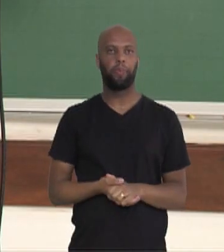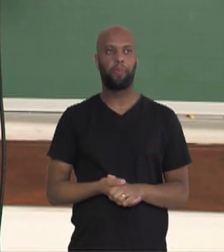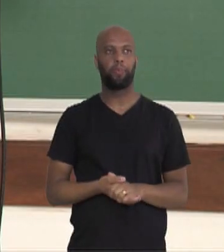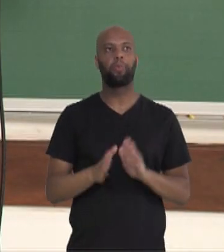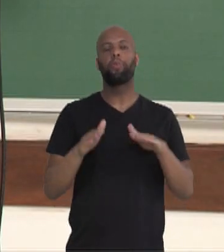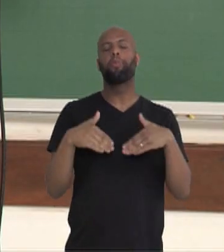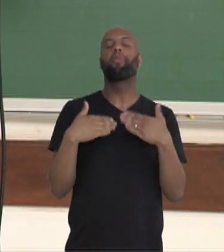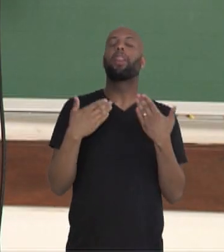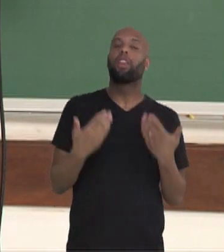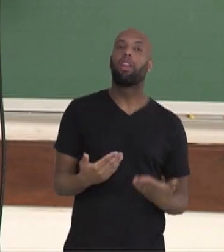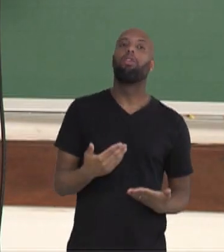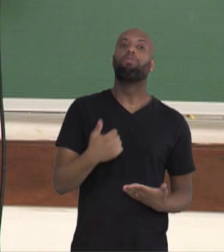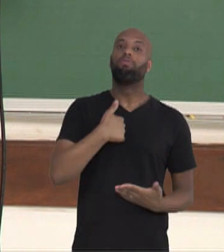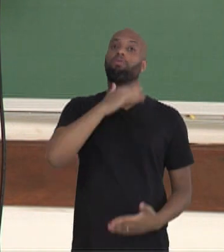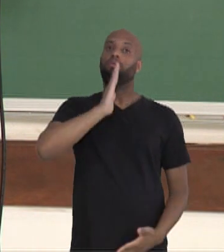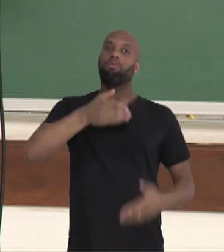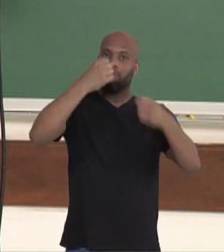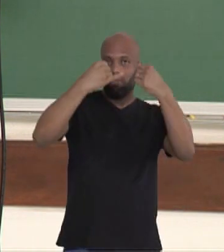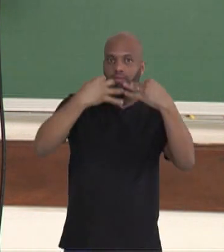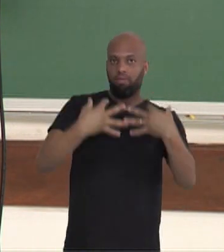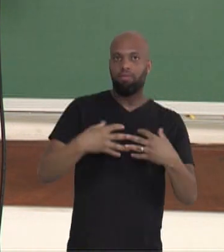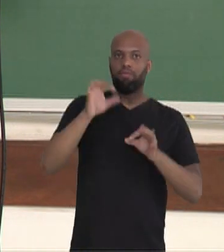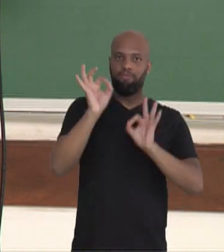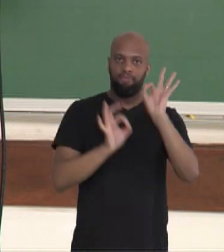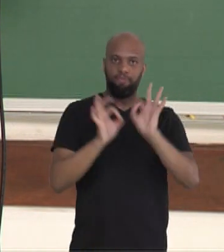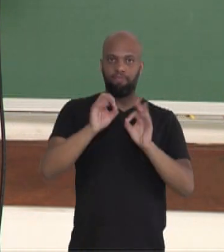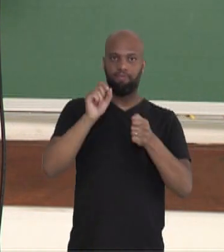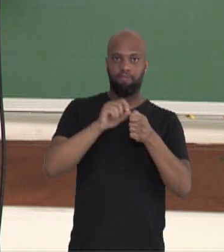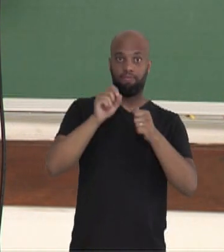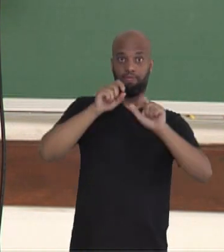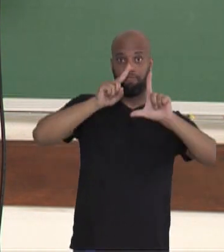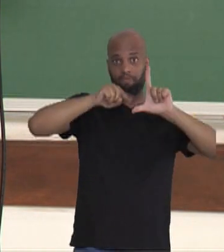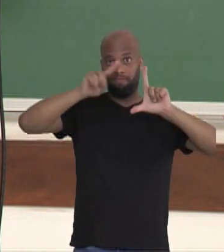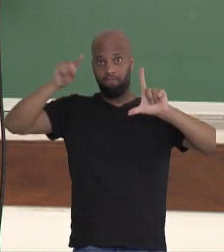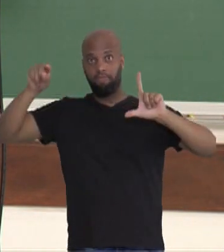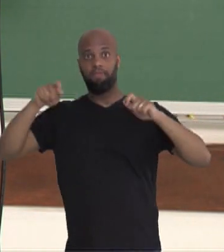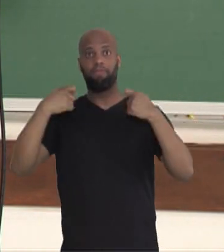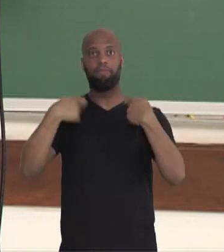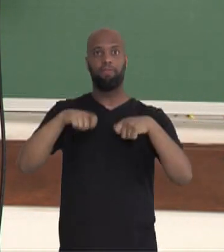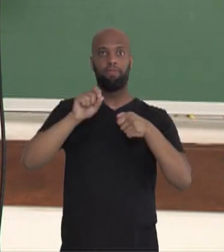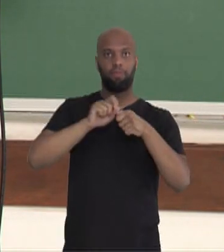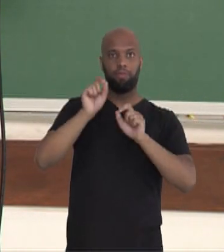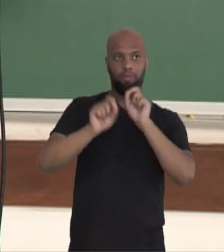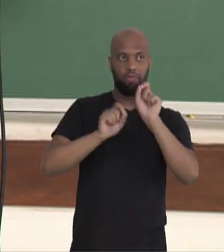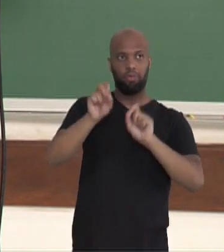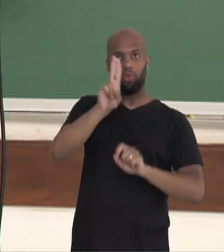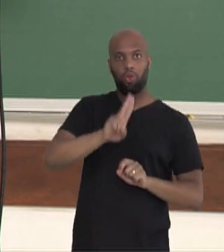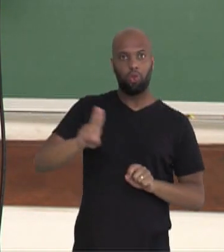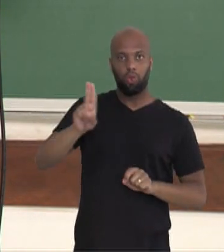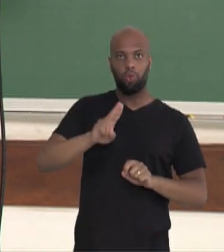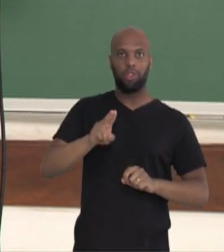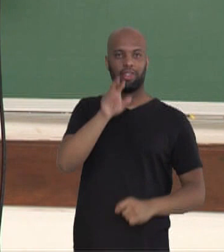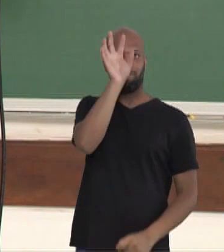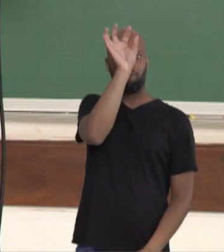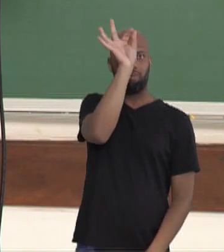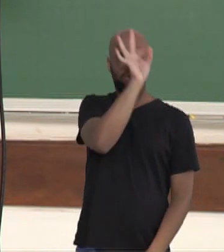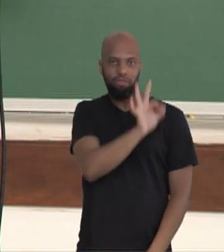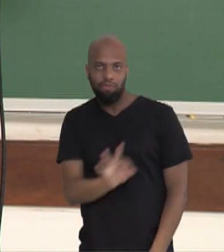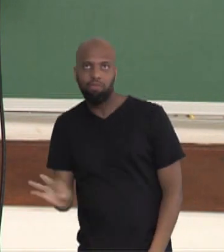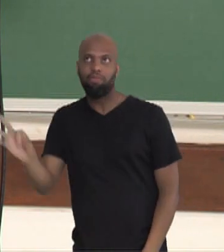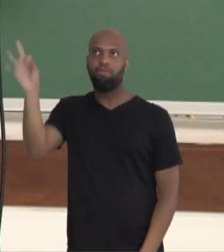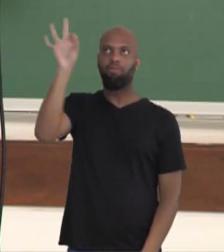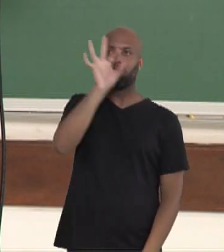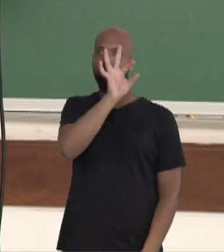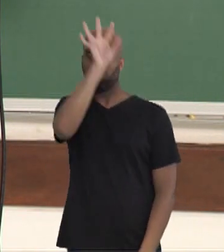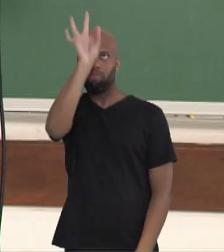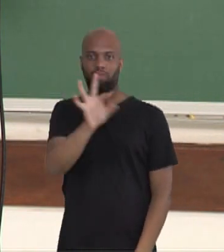Então, a professora falou para vocês que para montar o gráfico, né, a gente utiliza quem? A circunferência trigonométrica e